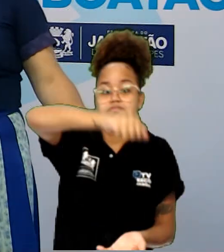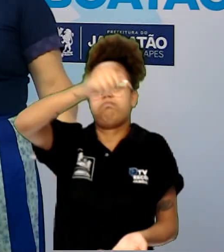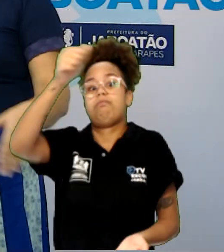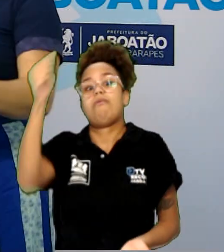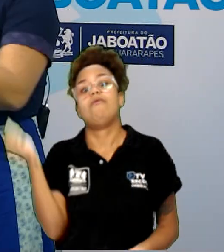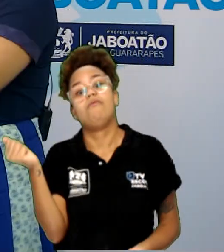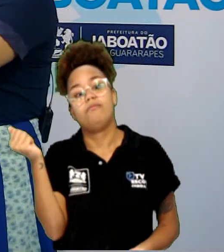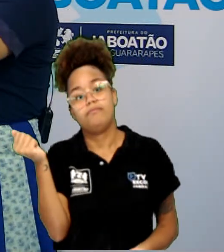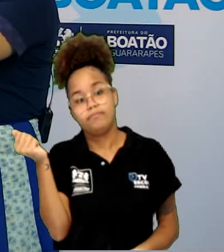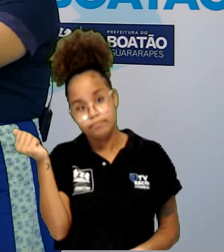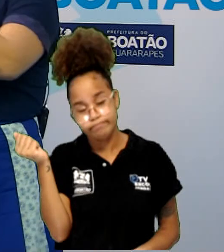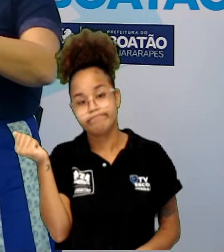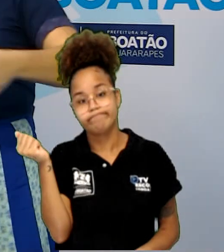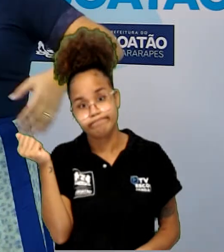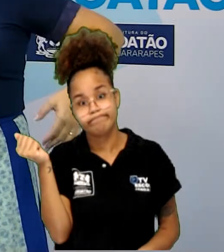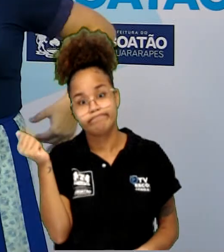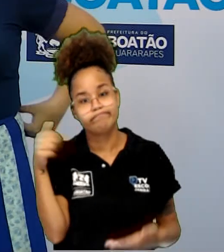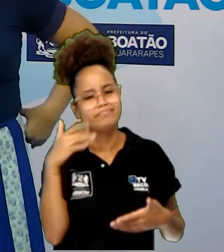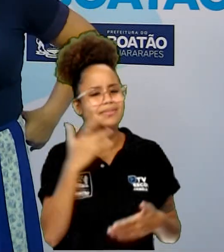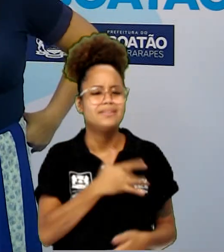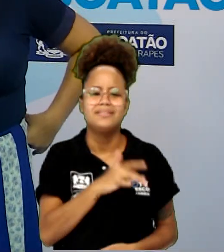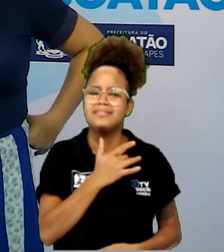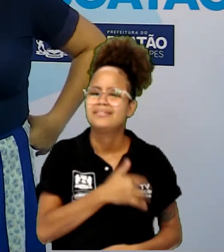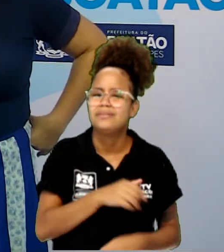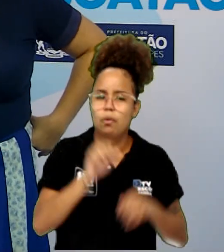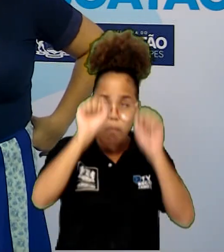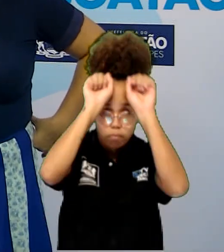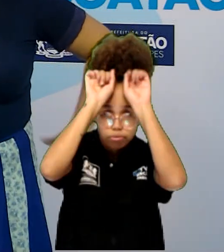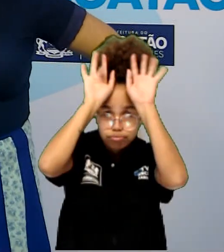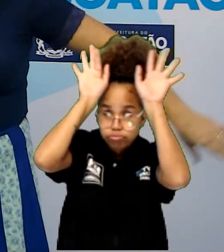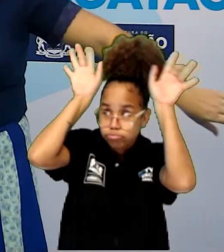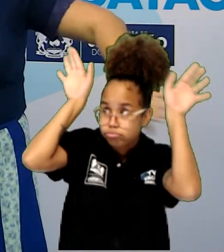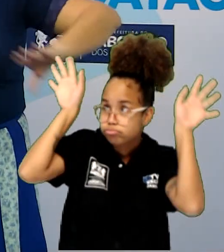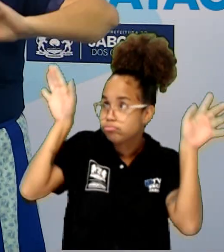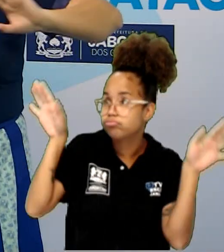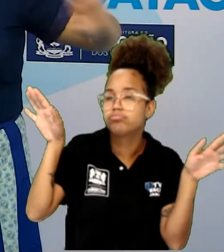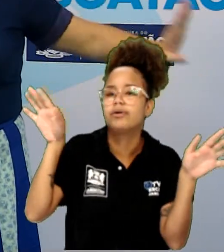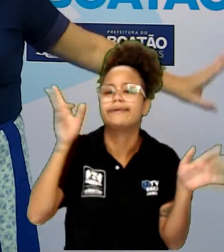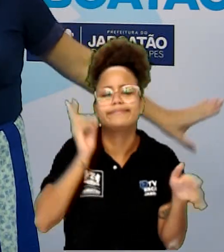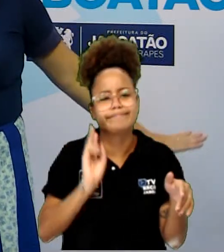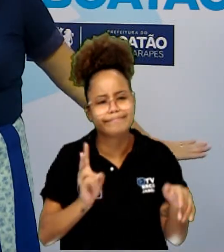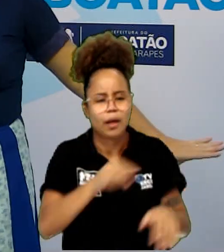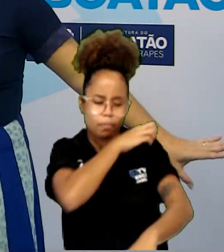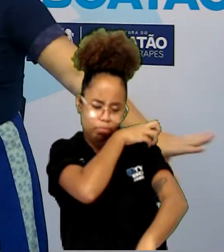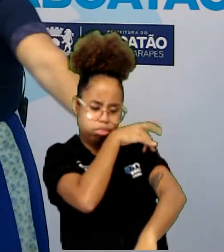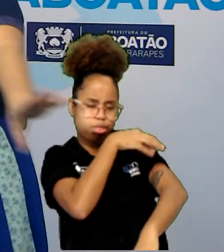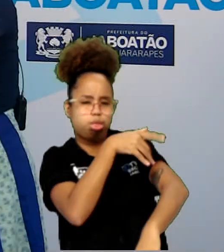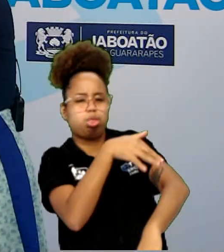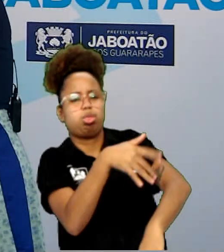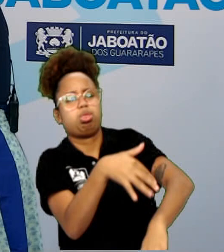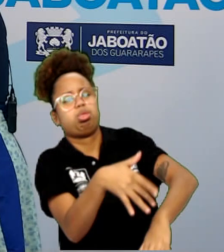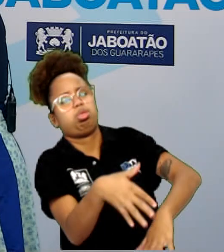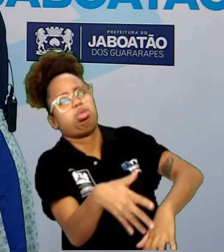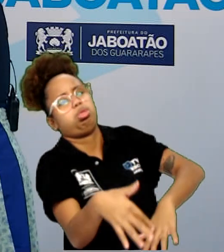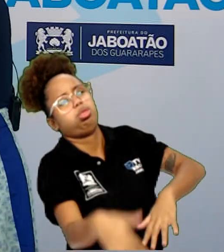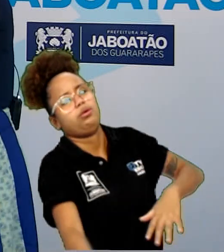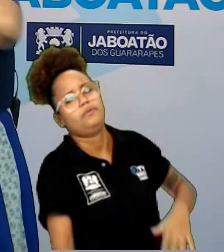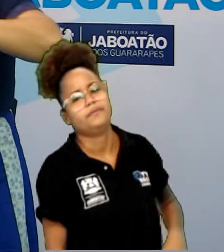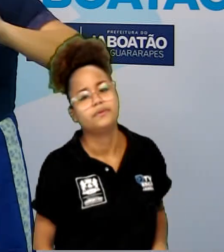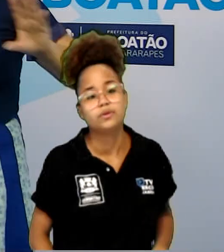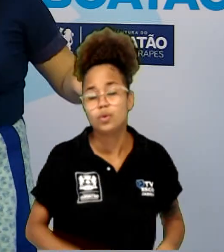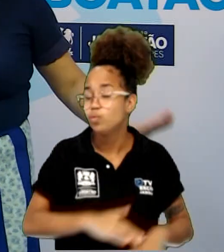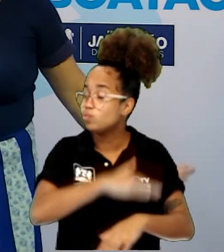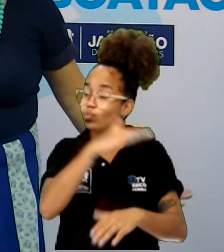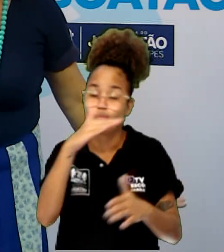caldeirão. Coitada, seus cabelos se arrepiaram e continuou descendo tudo em sua direção.